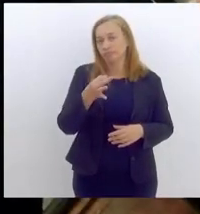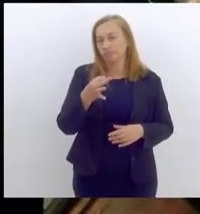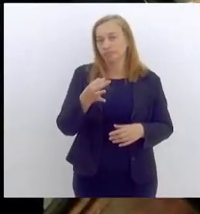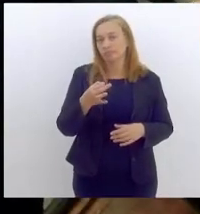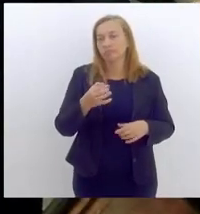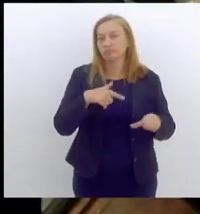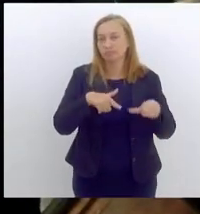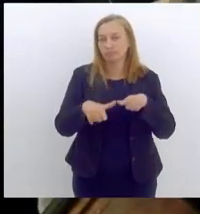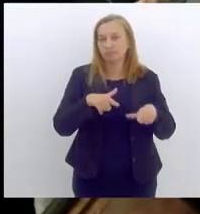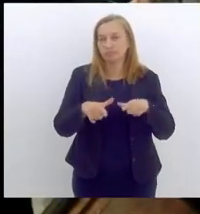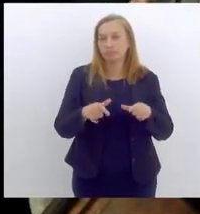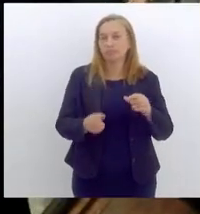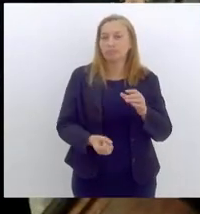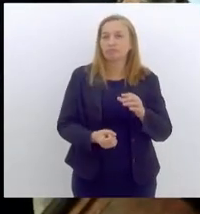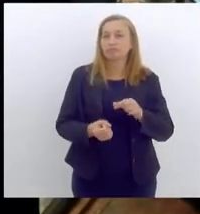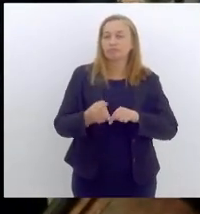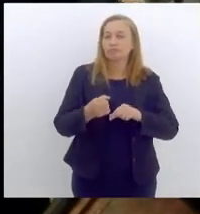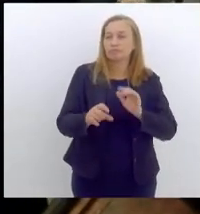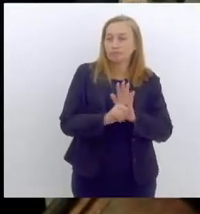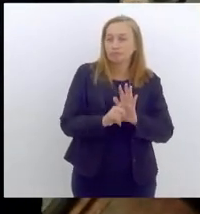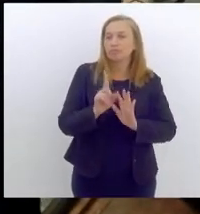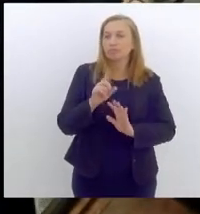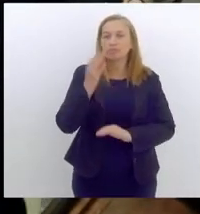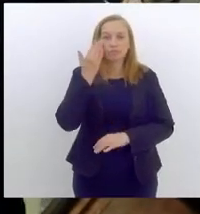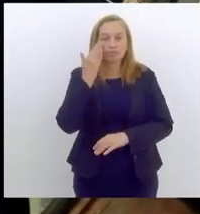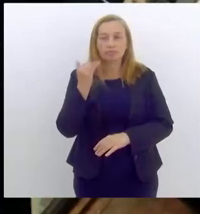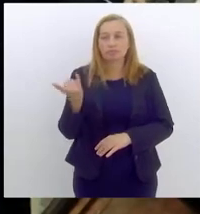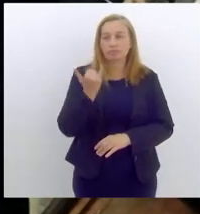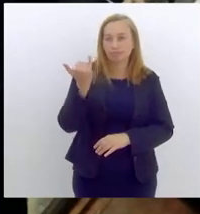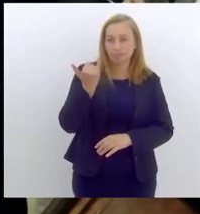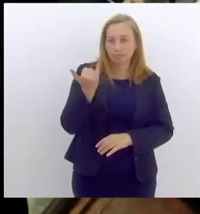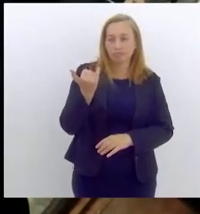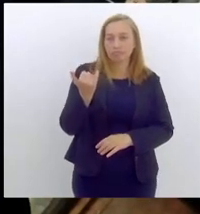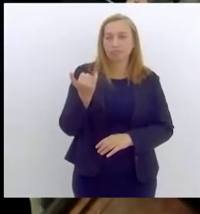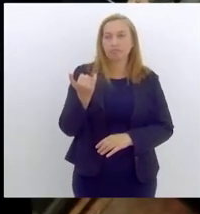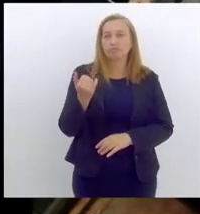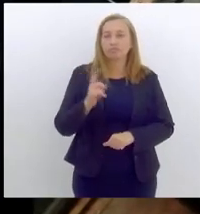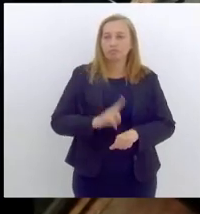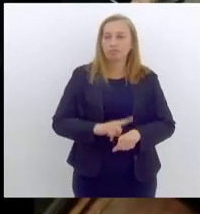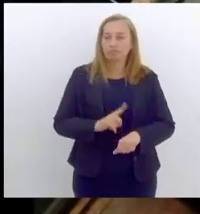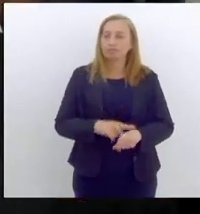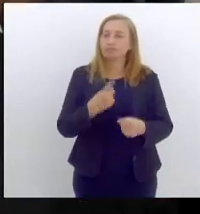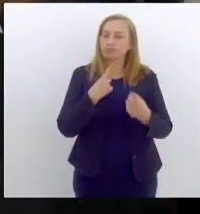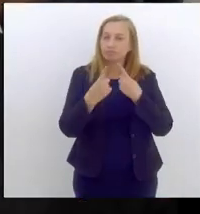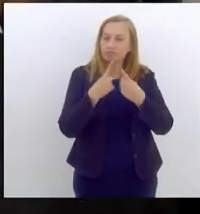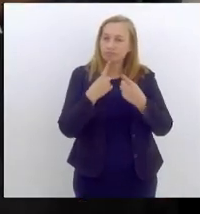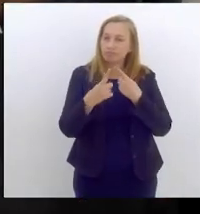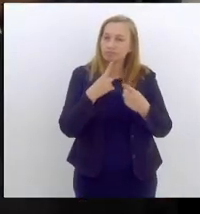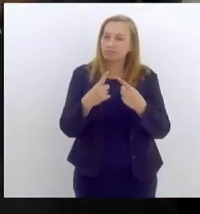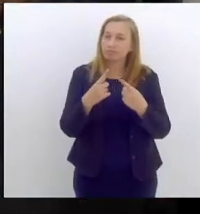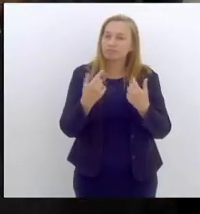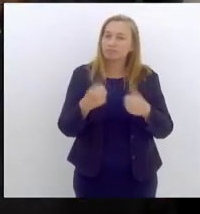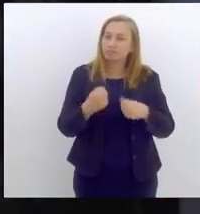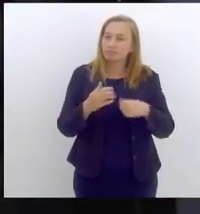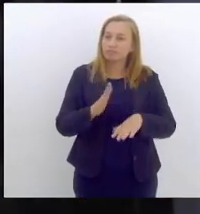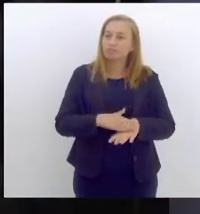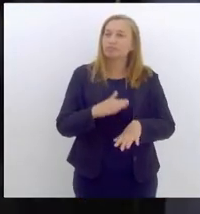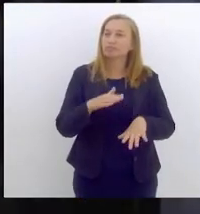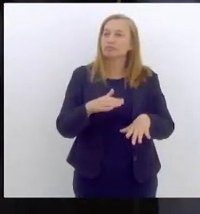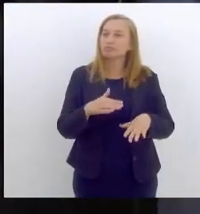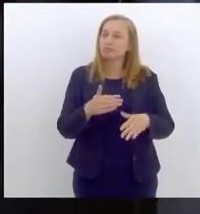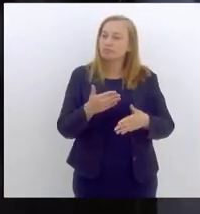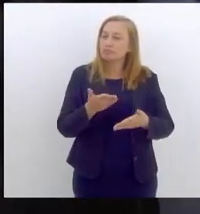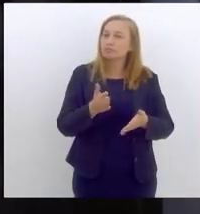legislativo. Mas é muito importante entender que, em determinado momento, esse diálogo precisa ser mais trabalhado,